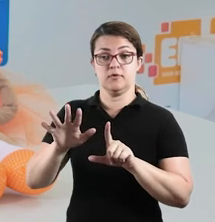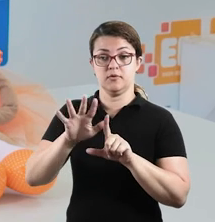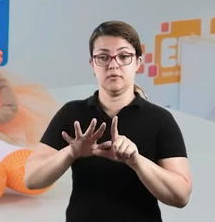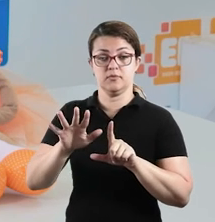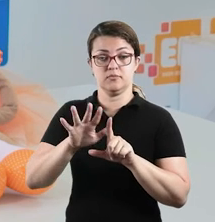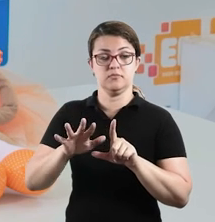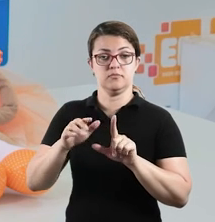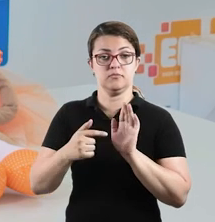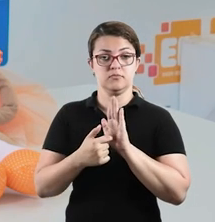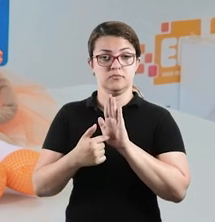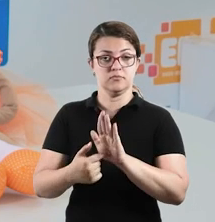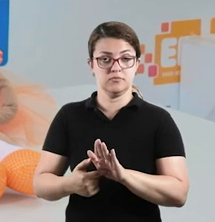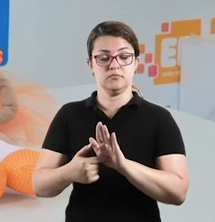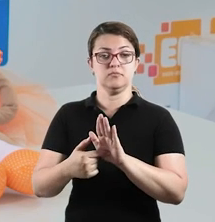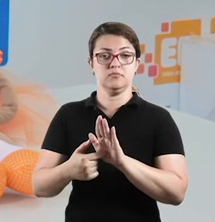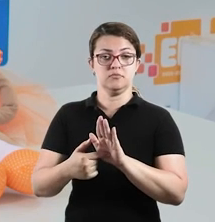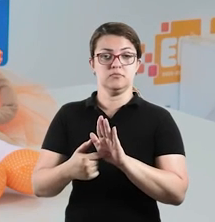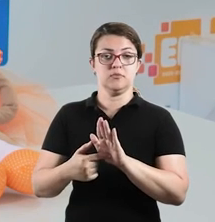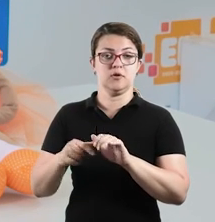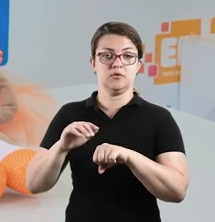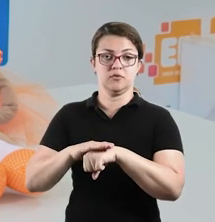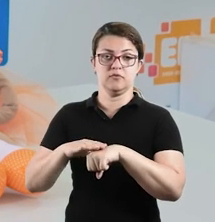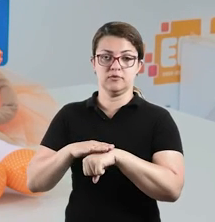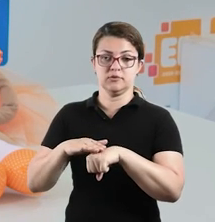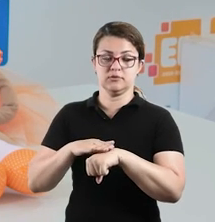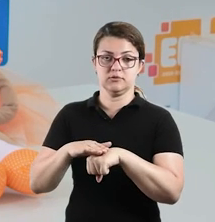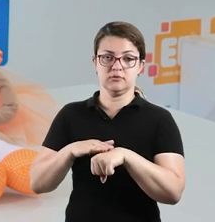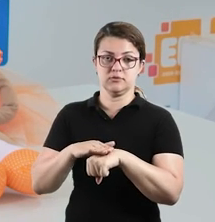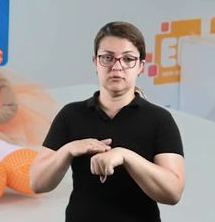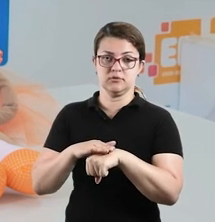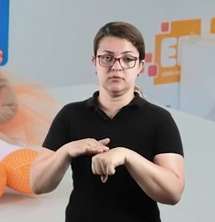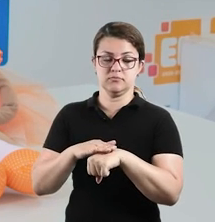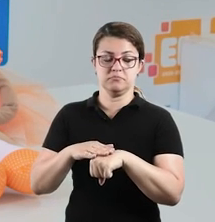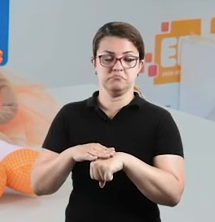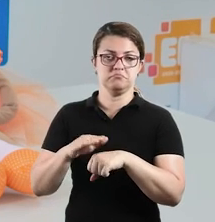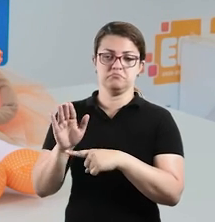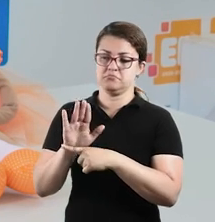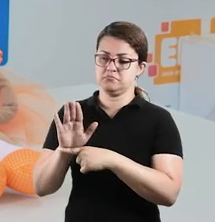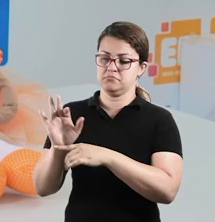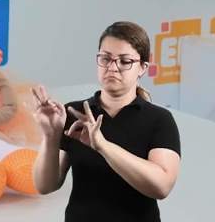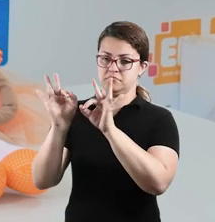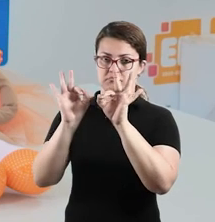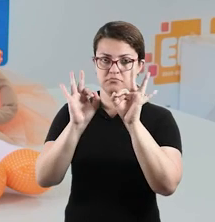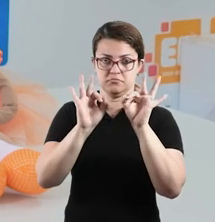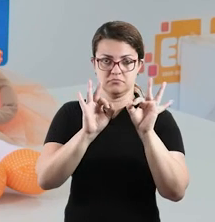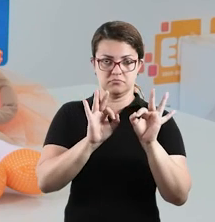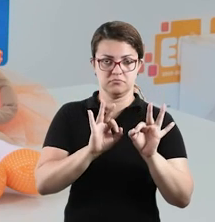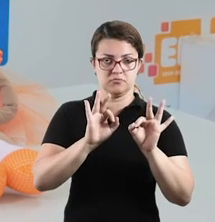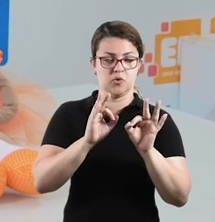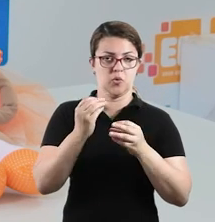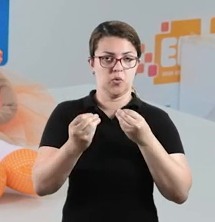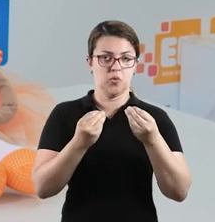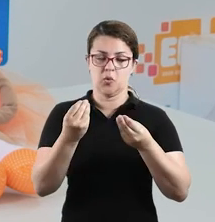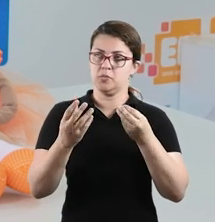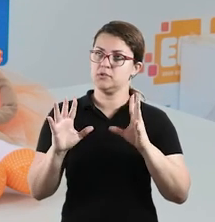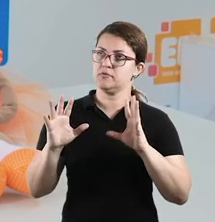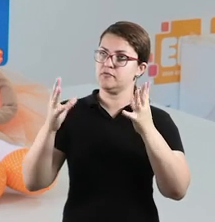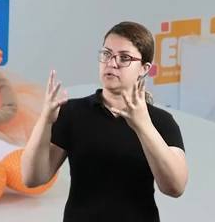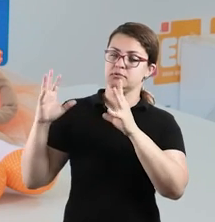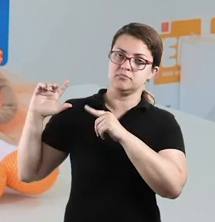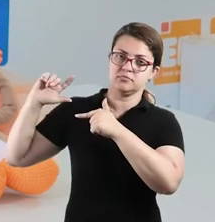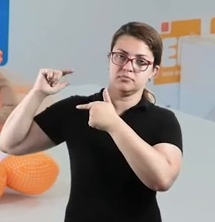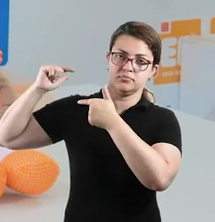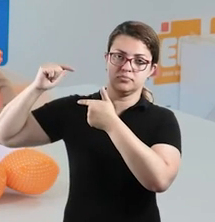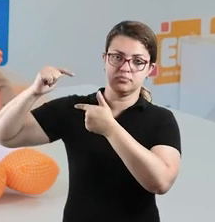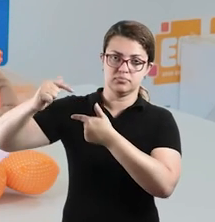imagens, apresentar e conversar. Que tal também pesquisar um vídeo no YouTube para a criança ver como funcionam essas festas